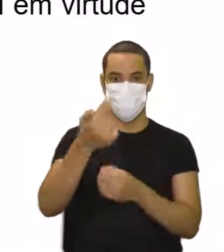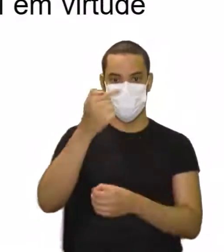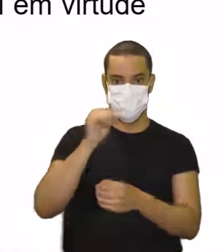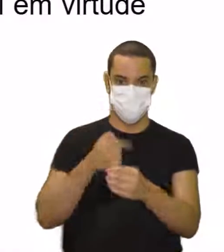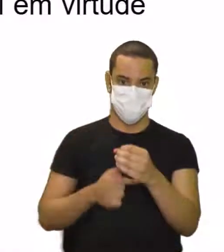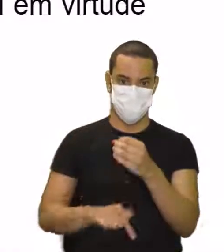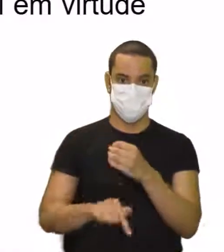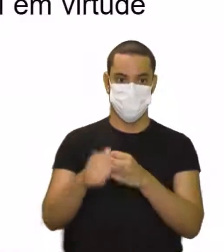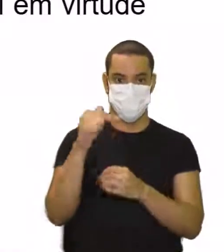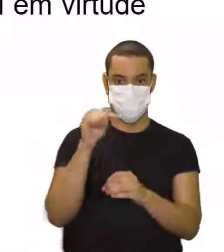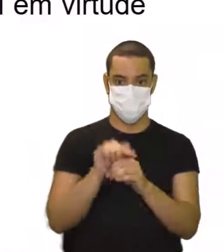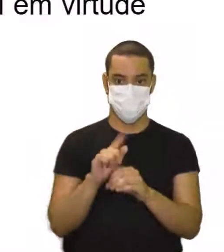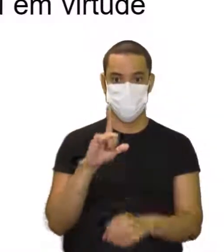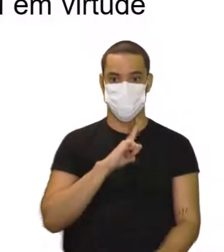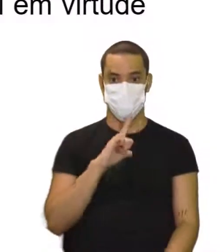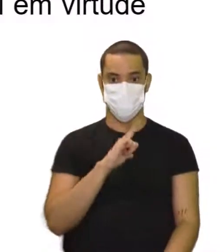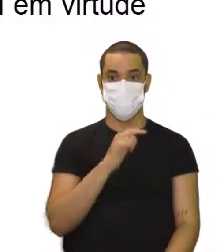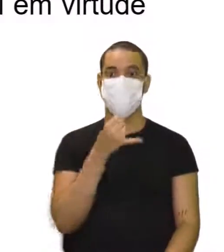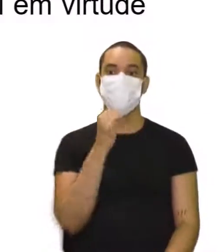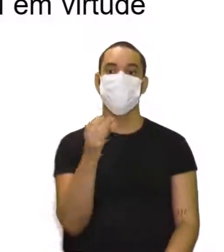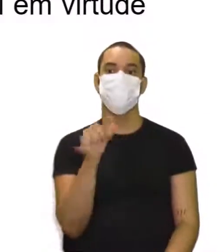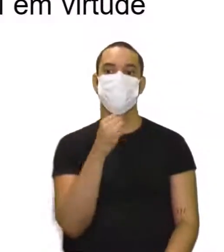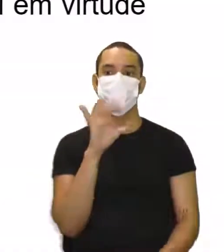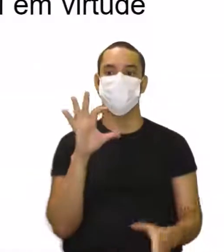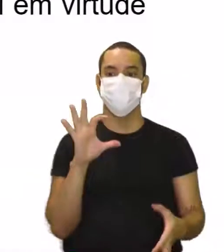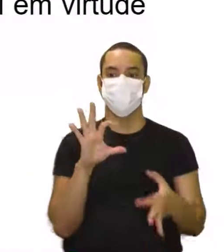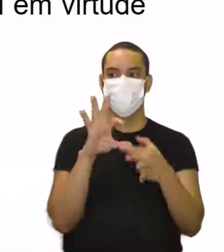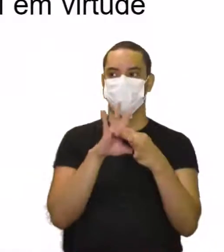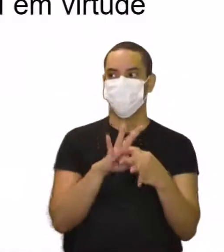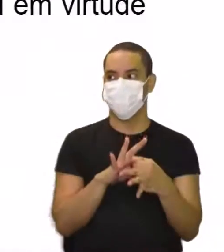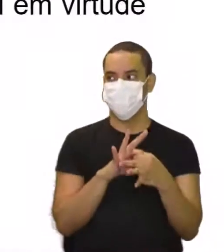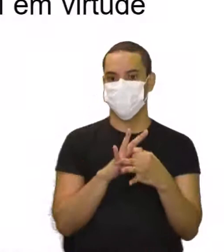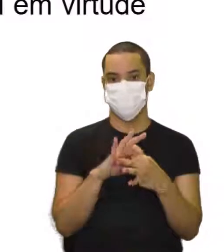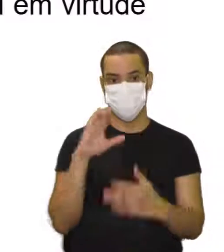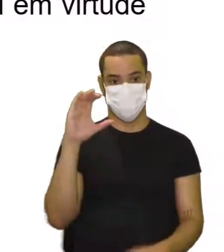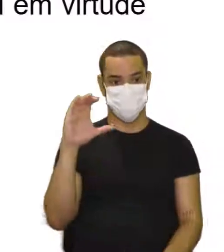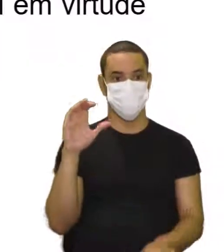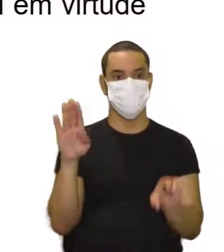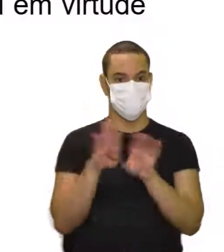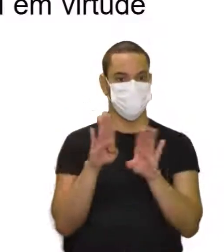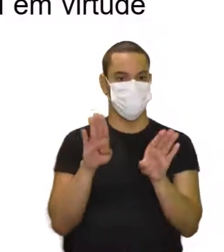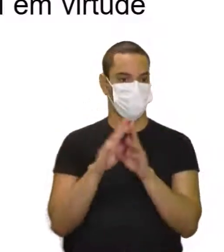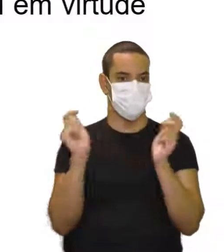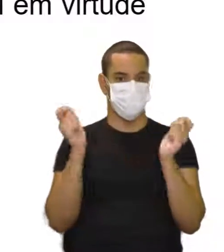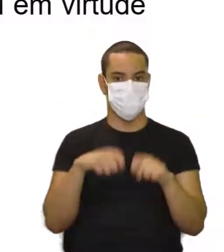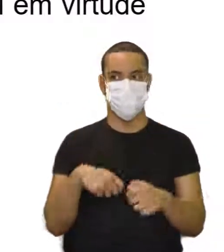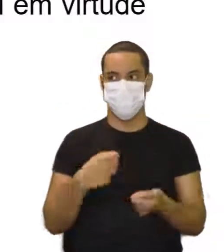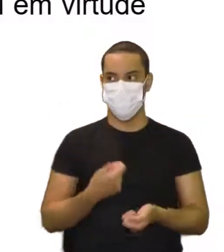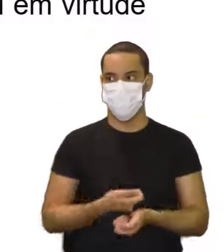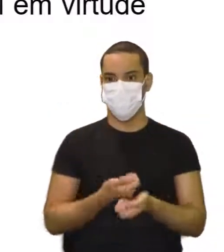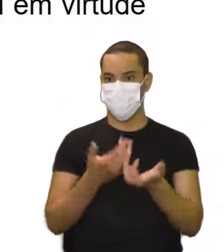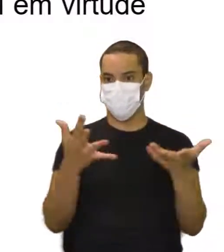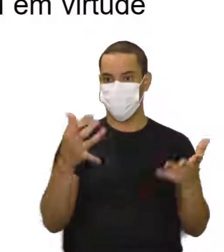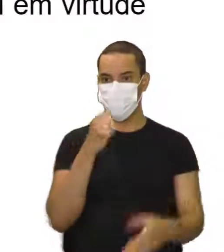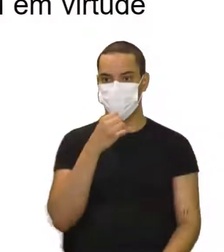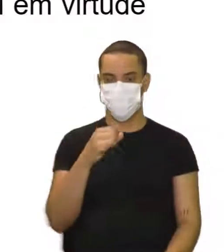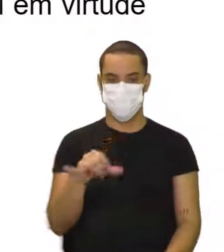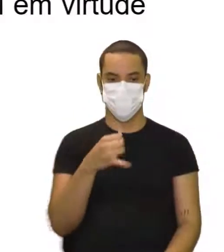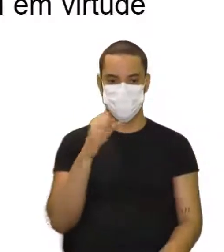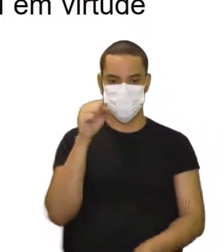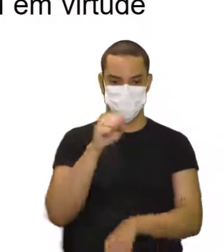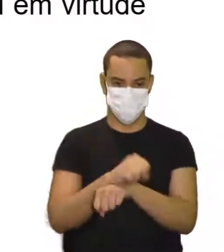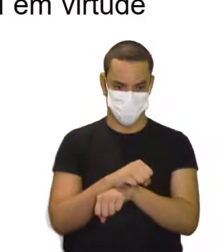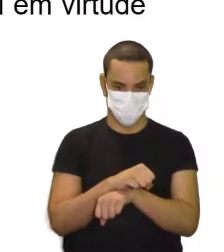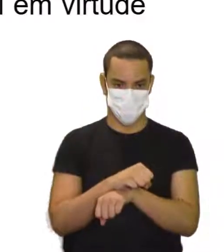energia esteja vinculada a uma velocidade c, ela também fornece a energia de repouso,